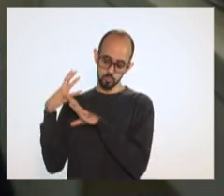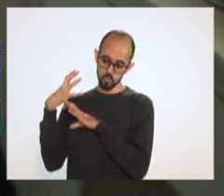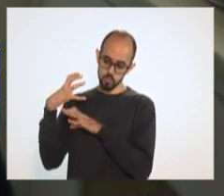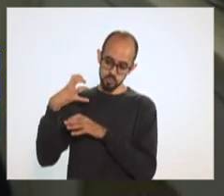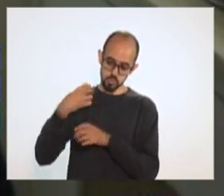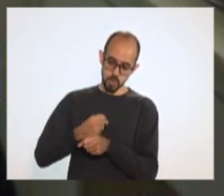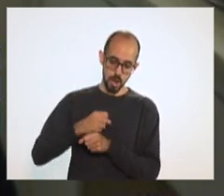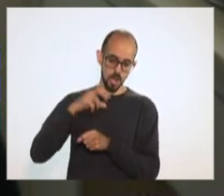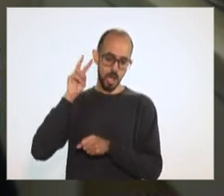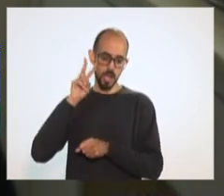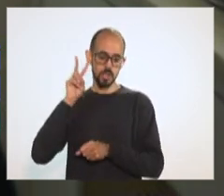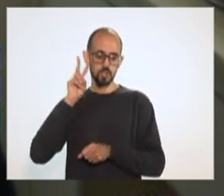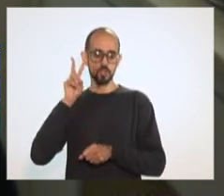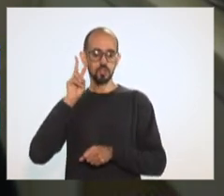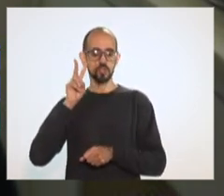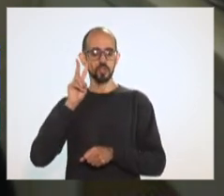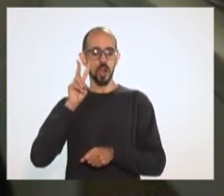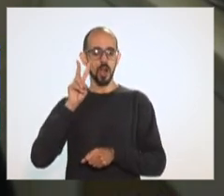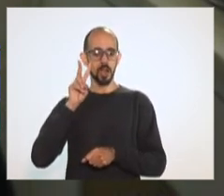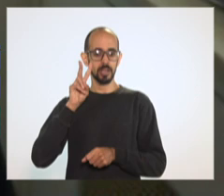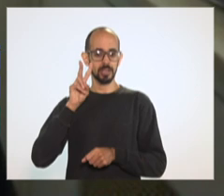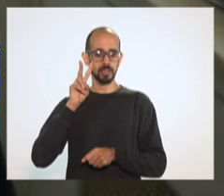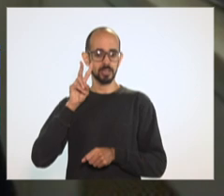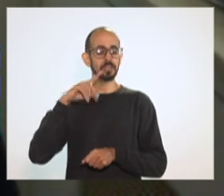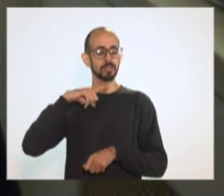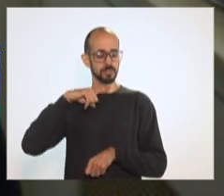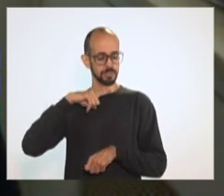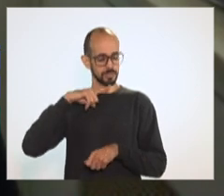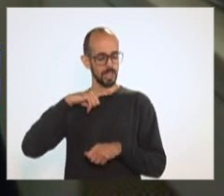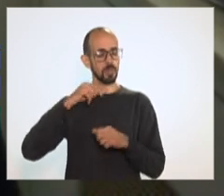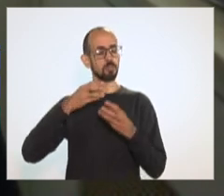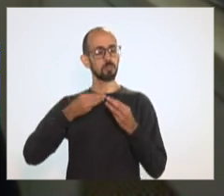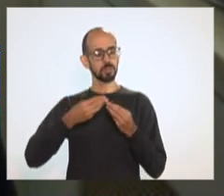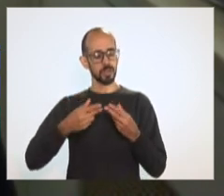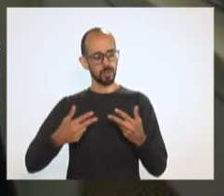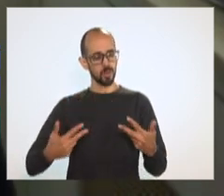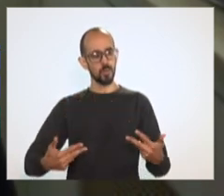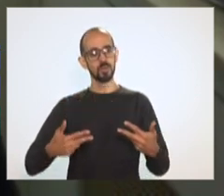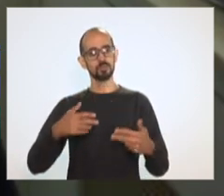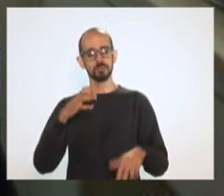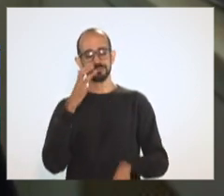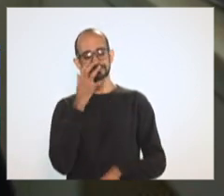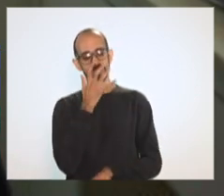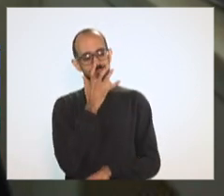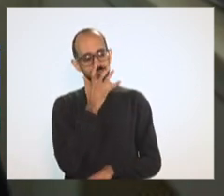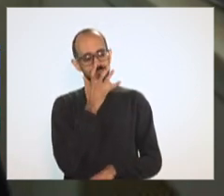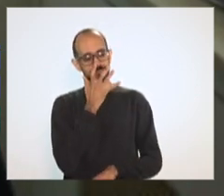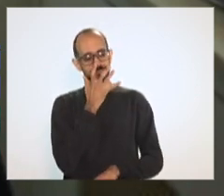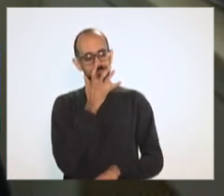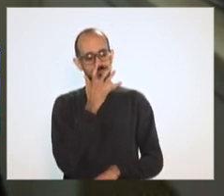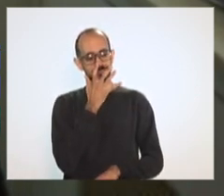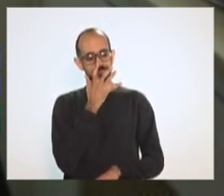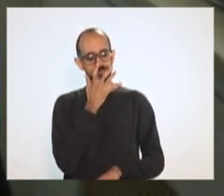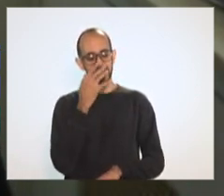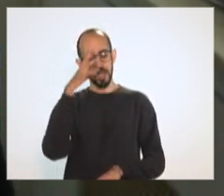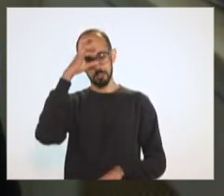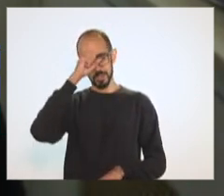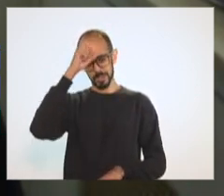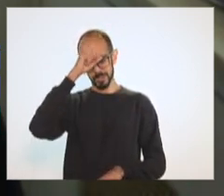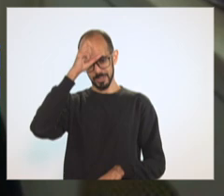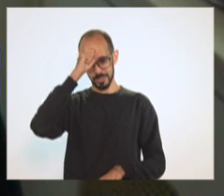e tem muito que se ver muito que se apreciar muito que se aprender